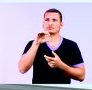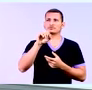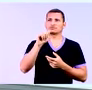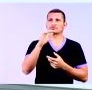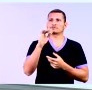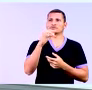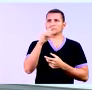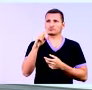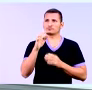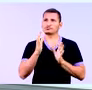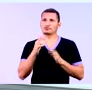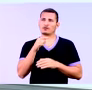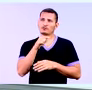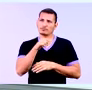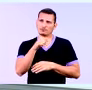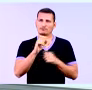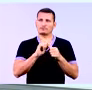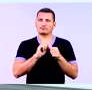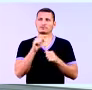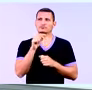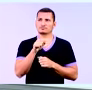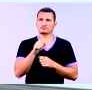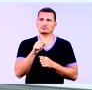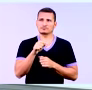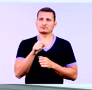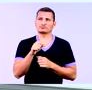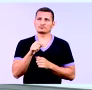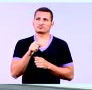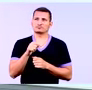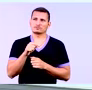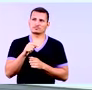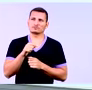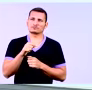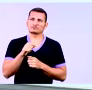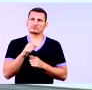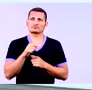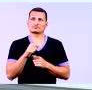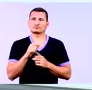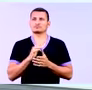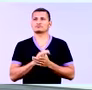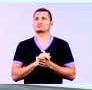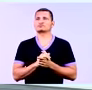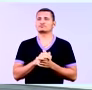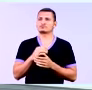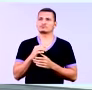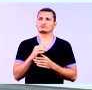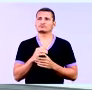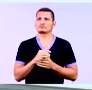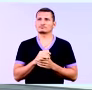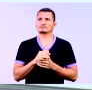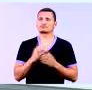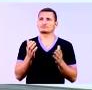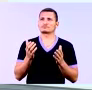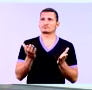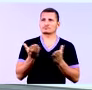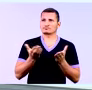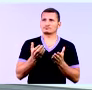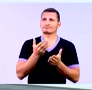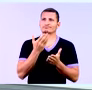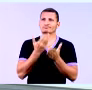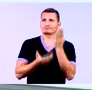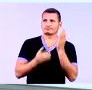Todas as transações já tinham sido feitas, já tinham sido compromissadas, as transações tinham sido executadas. Agora, fisicamente, nós perdemos